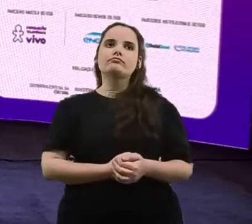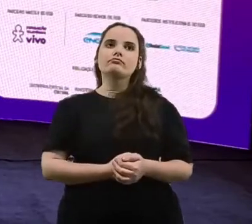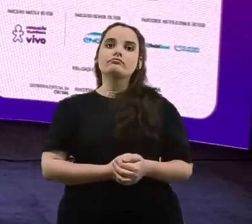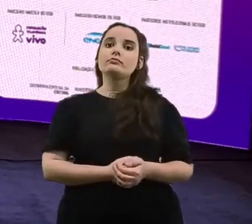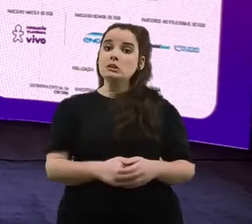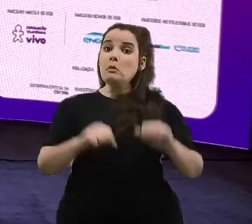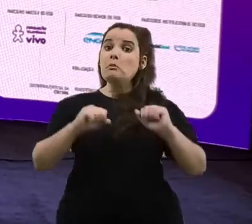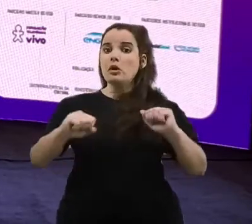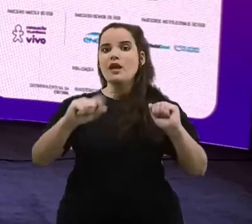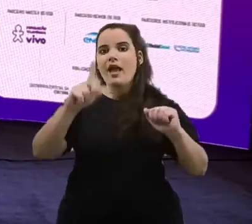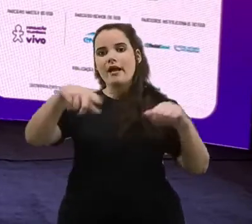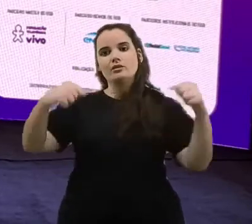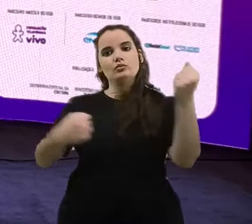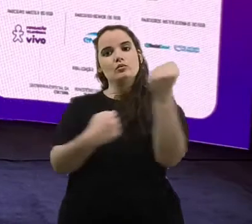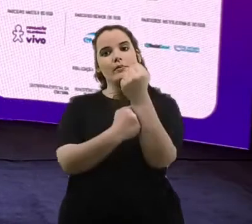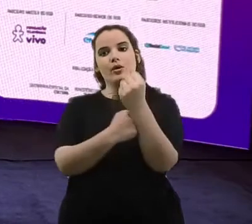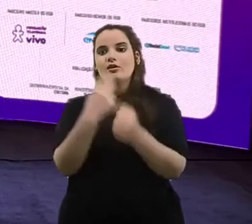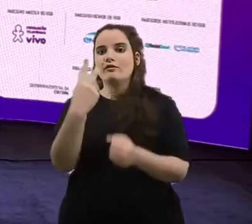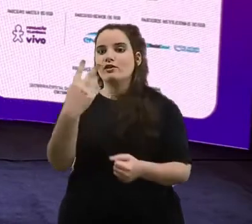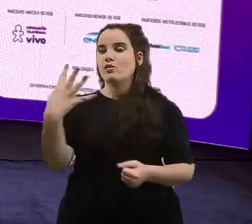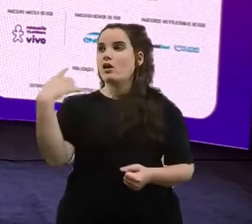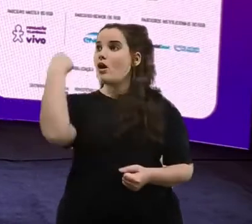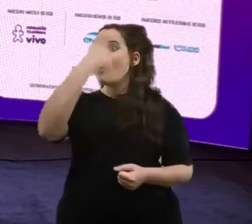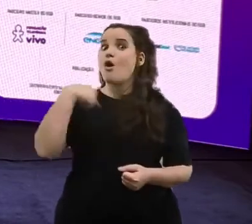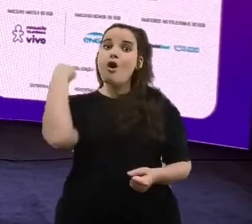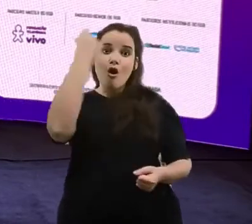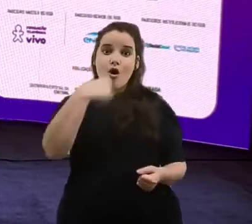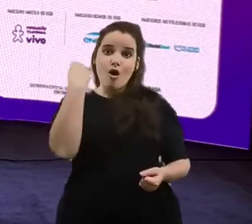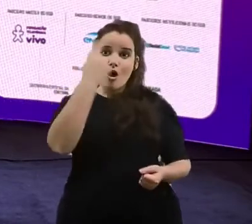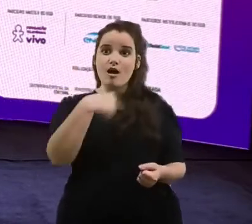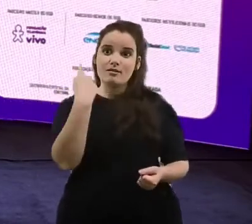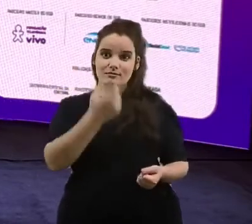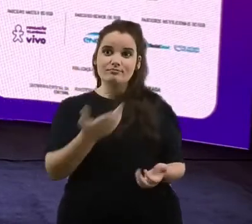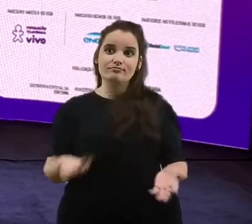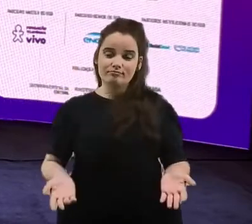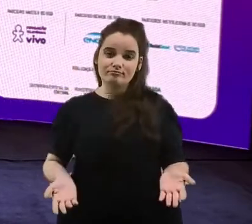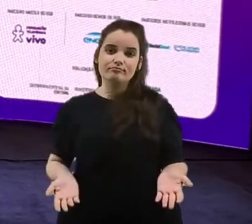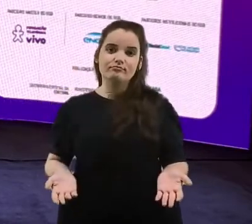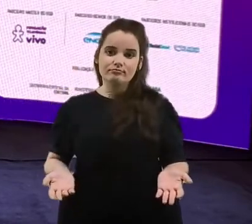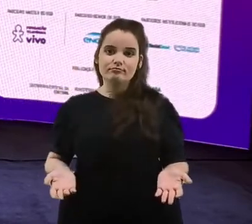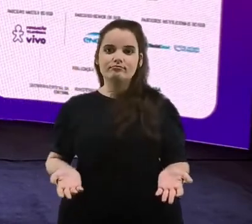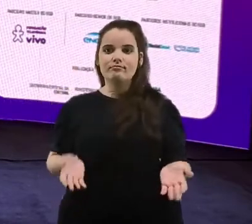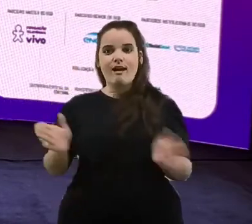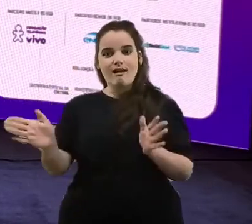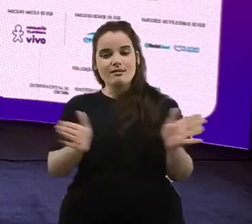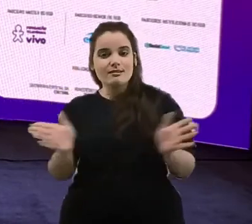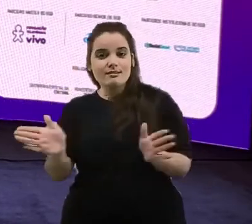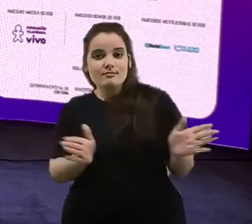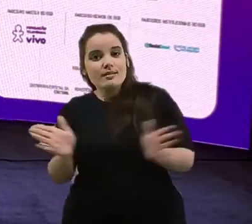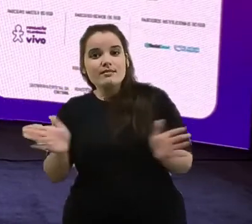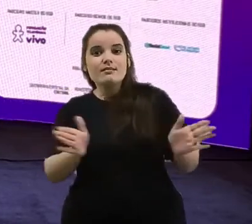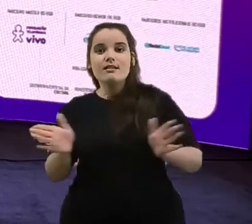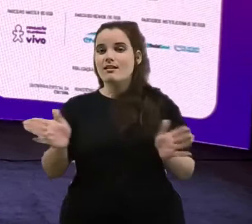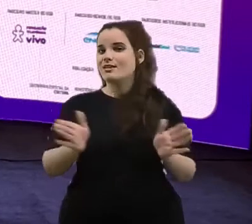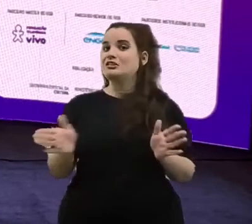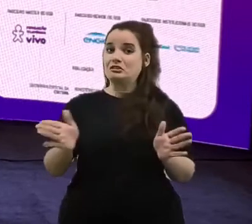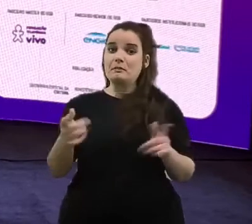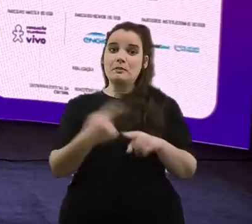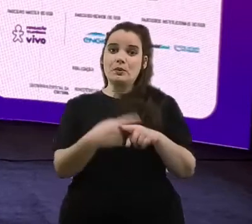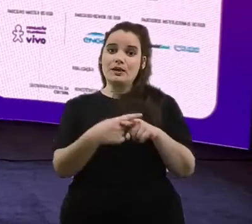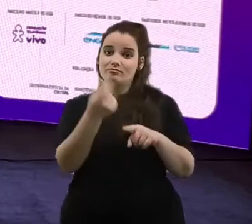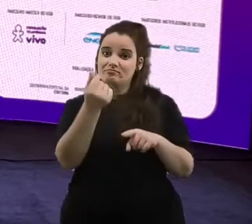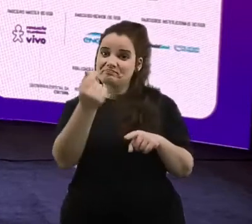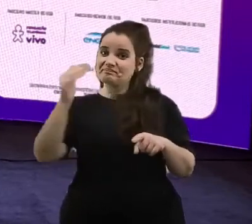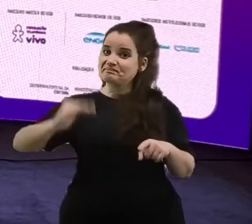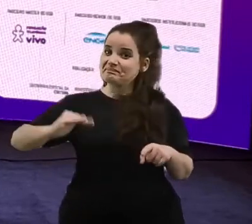horas por dia, né? Existe toda essa possibilidade, a acessibilidade em função de custo, né? Eu vi que nos